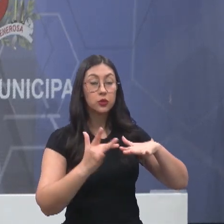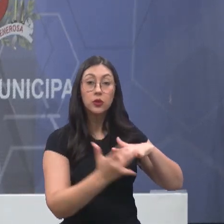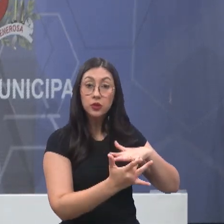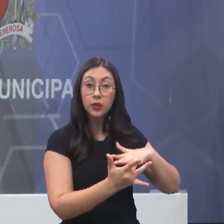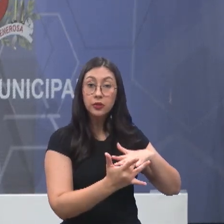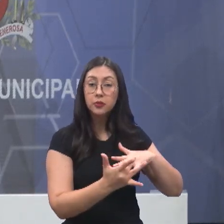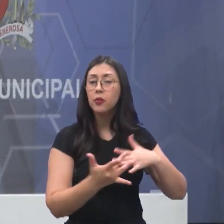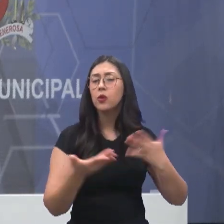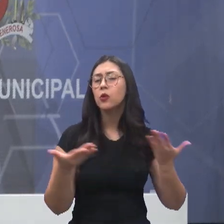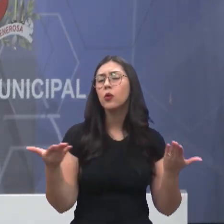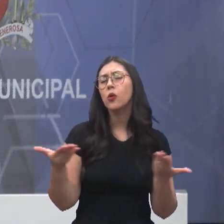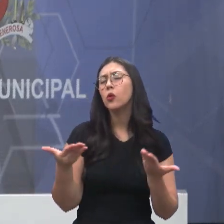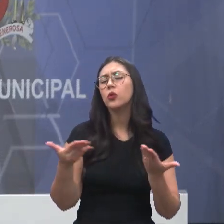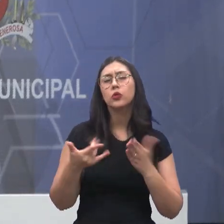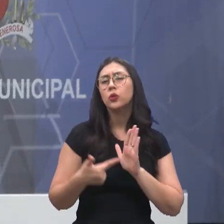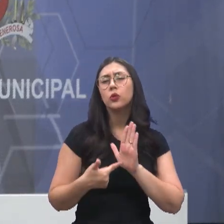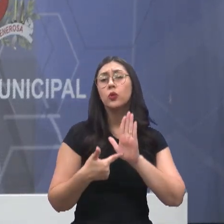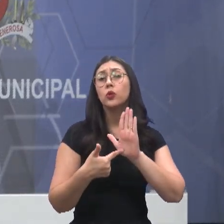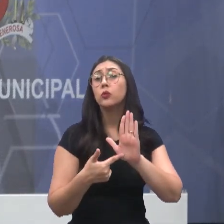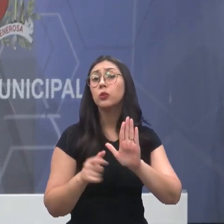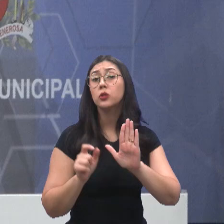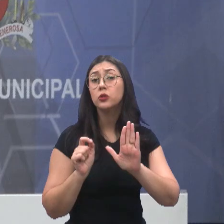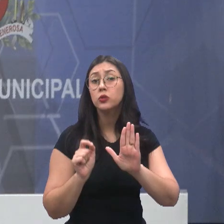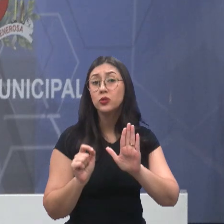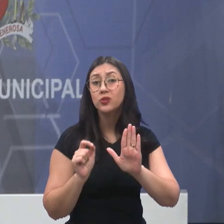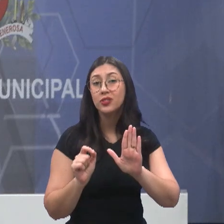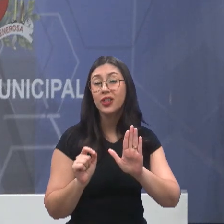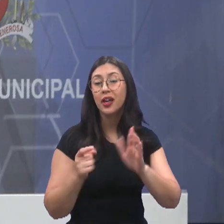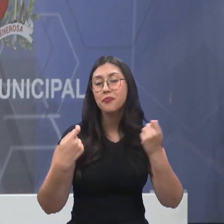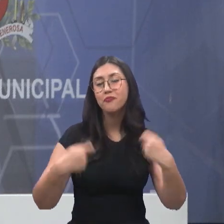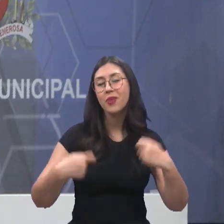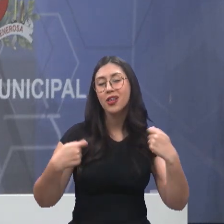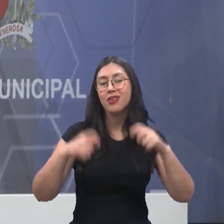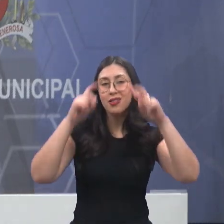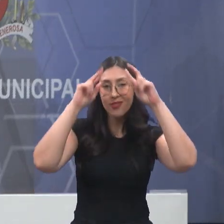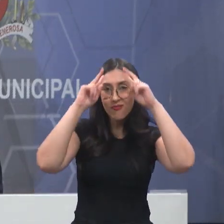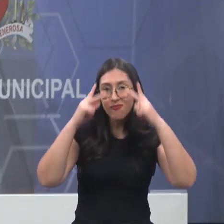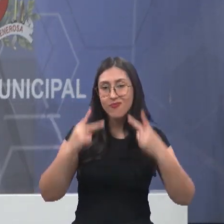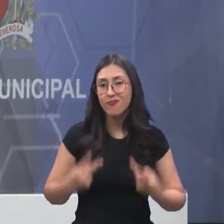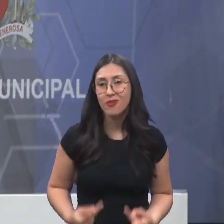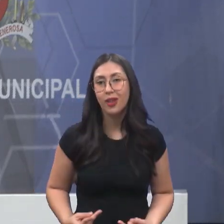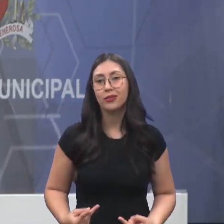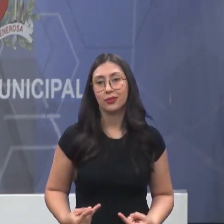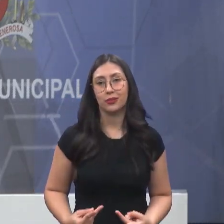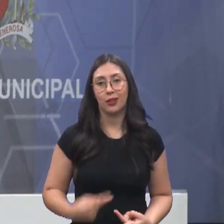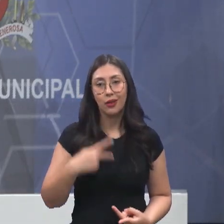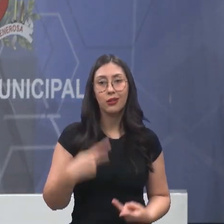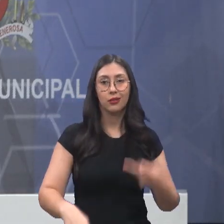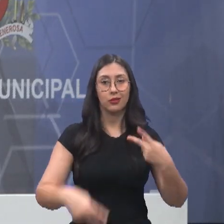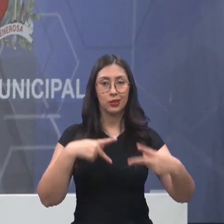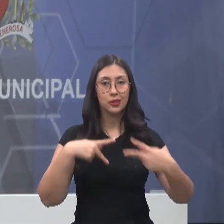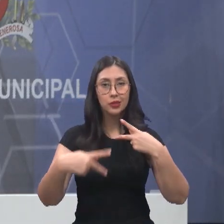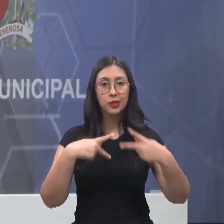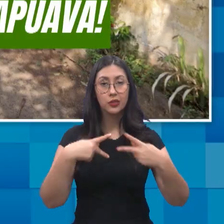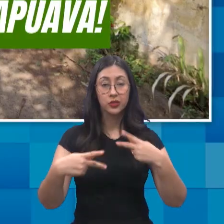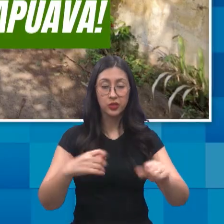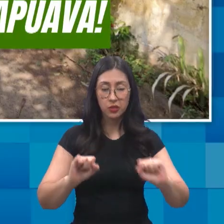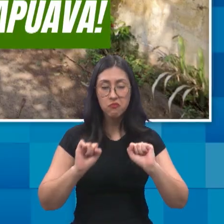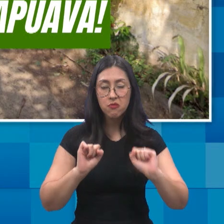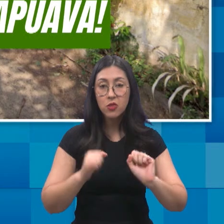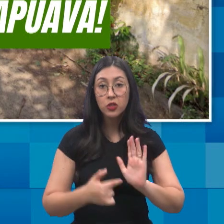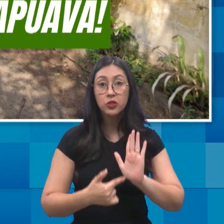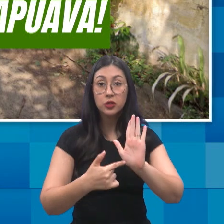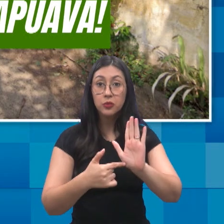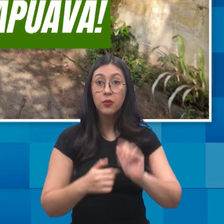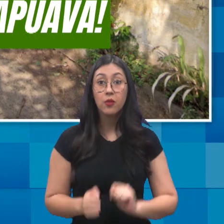trago hoje para vocês é uma questão humanitária que está acontecendo em São José dos Campos. Pode colocar para mim, ó.